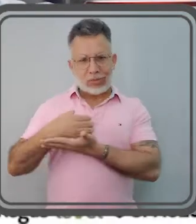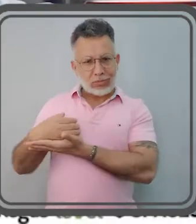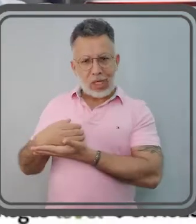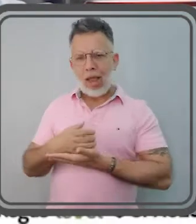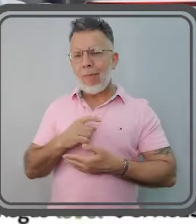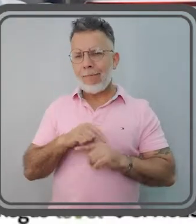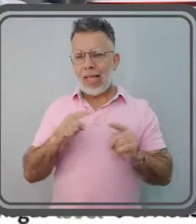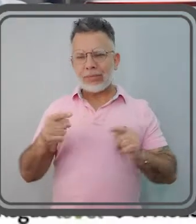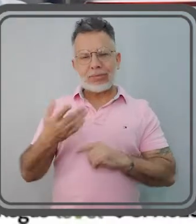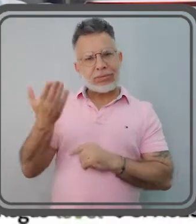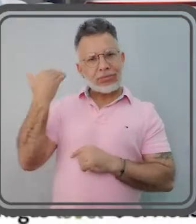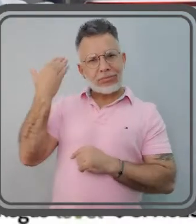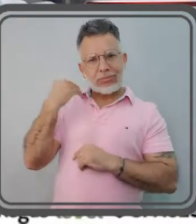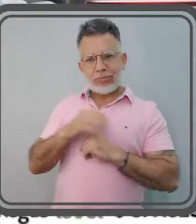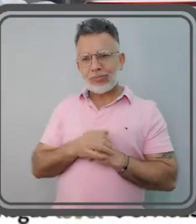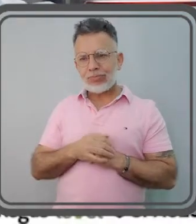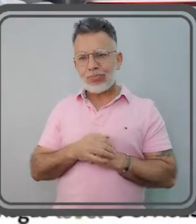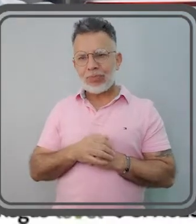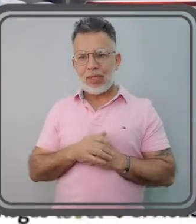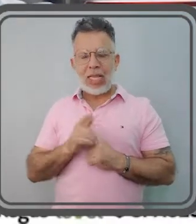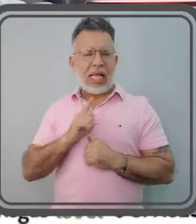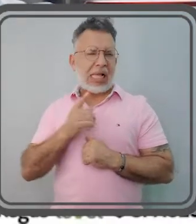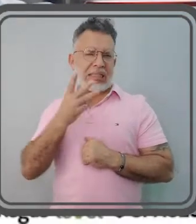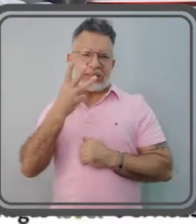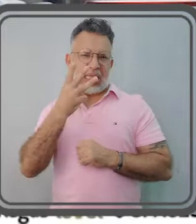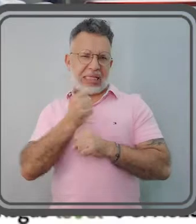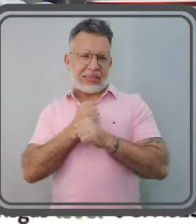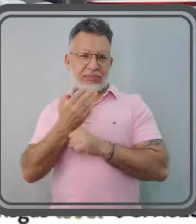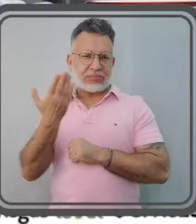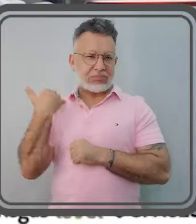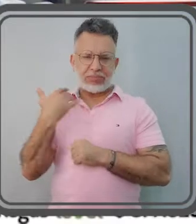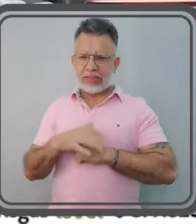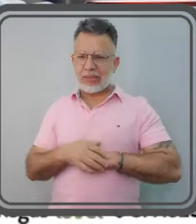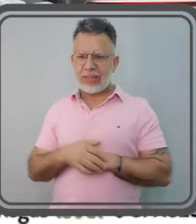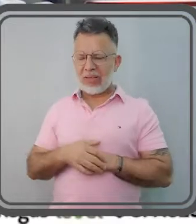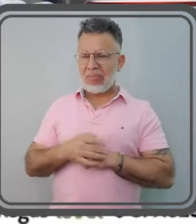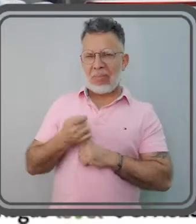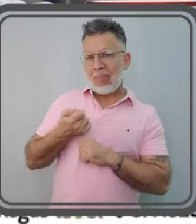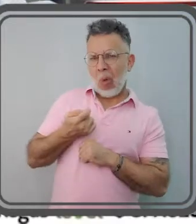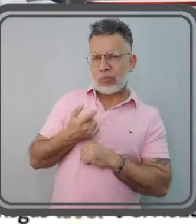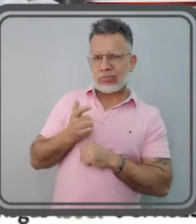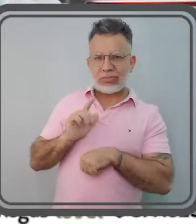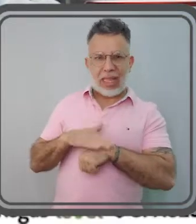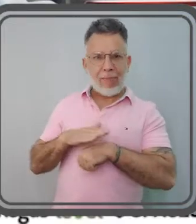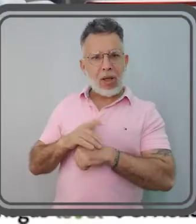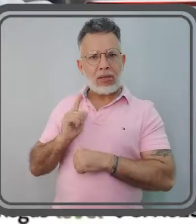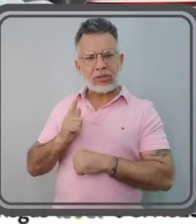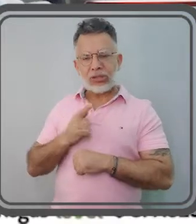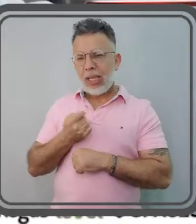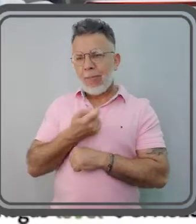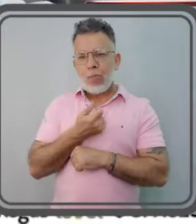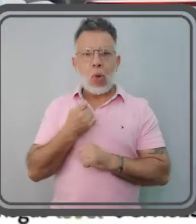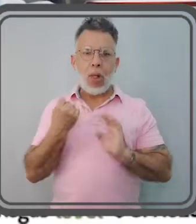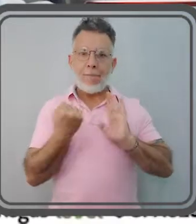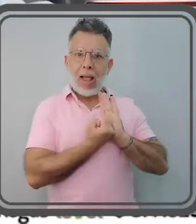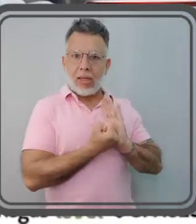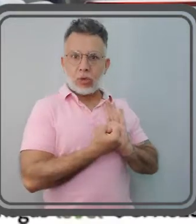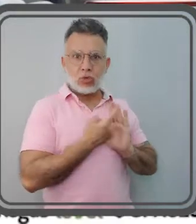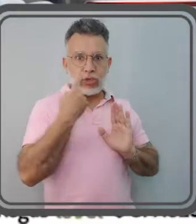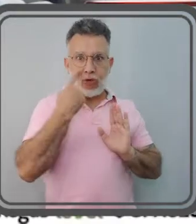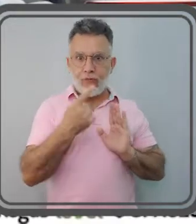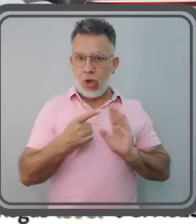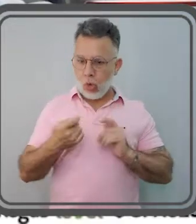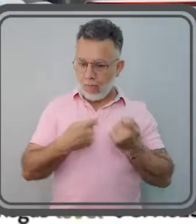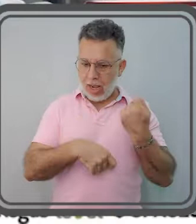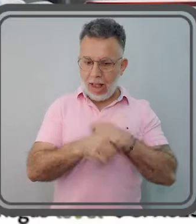nem tem tanto tempo assim, nós tínhamos poucas marcas, e quando a gente via o mercado de bebidas e cafés no Brasil, existe uma